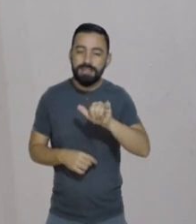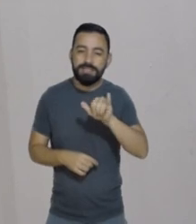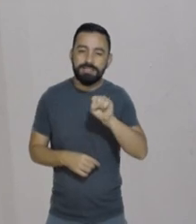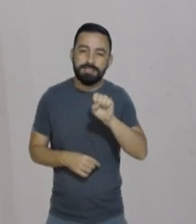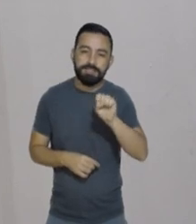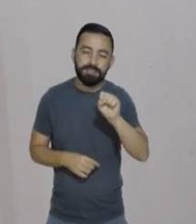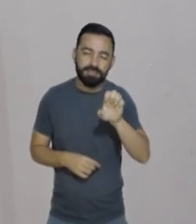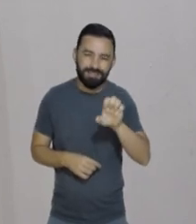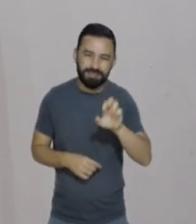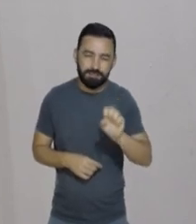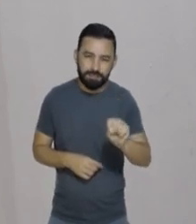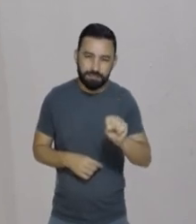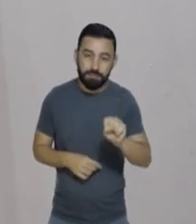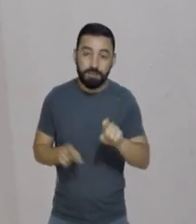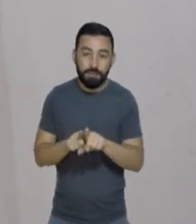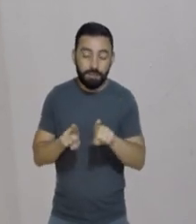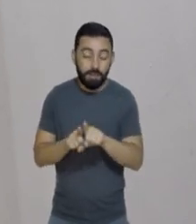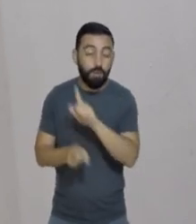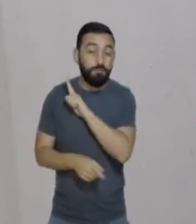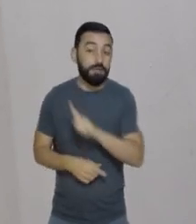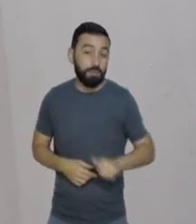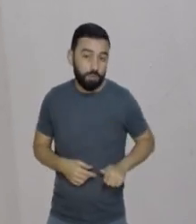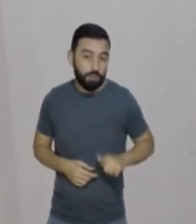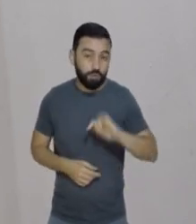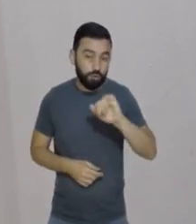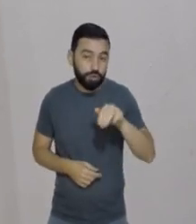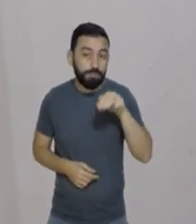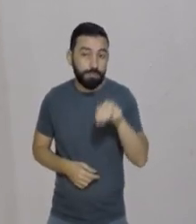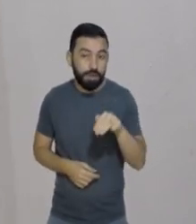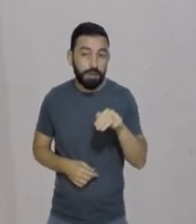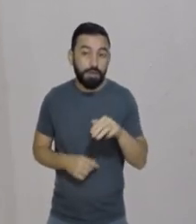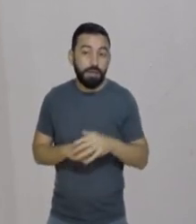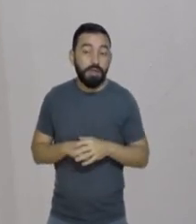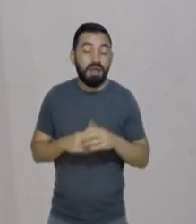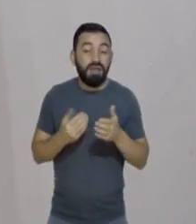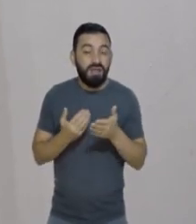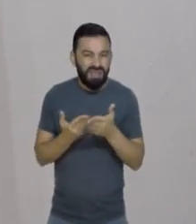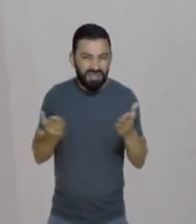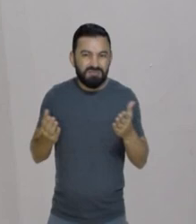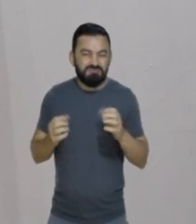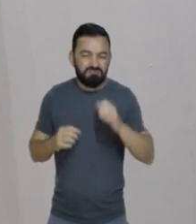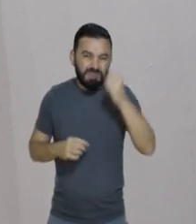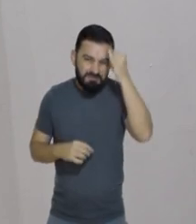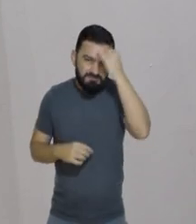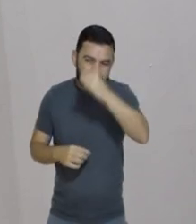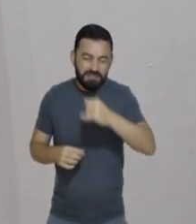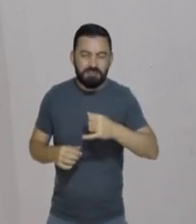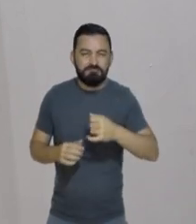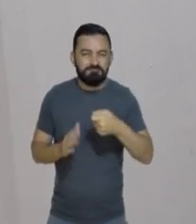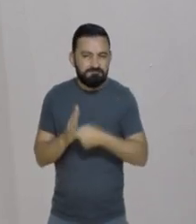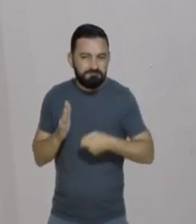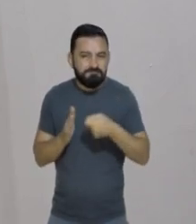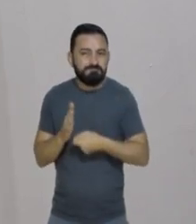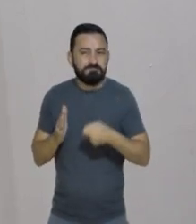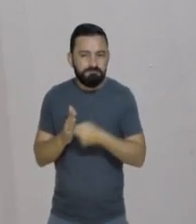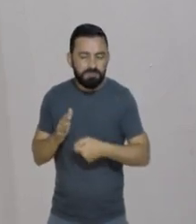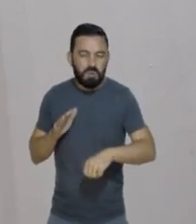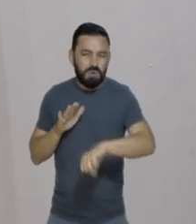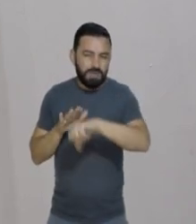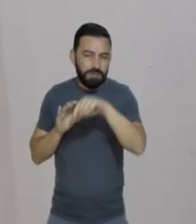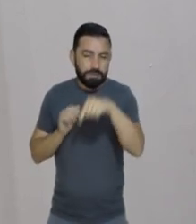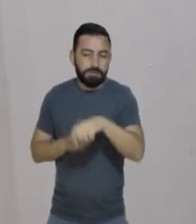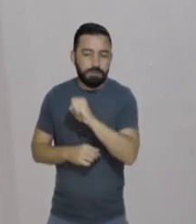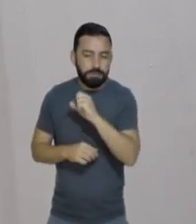ao governador Jorginho Melo, pelo combate eficiente ao crime em Santa Catarina. O